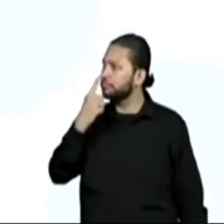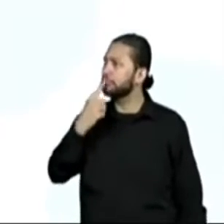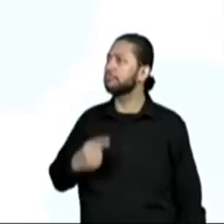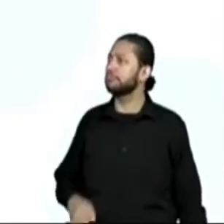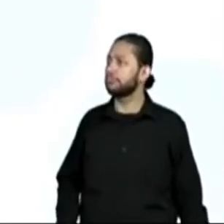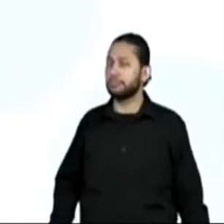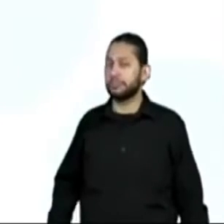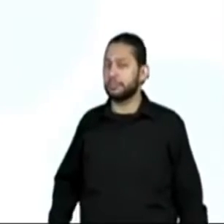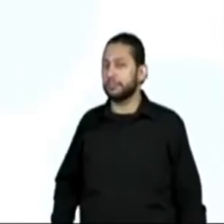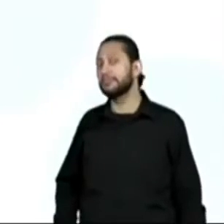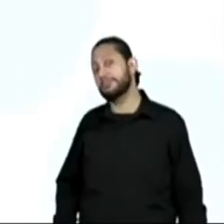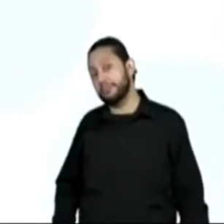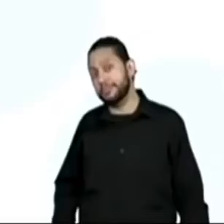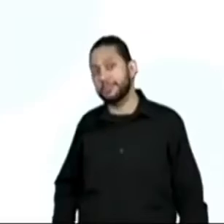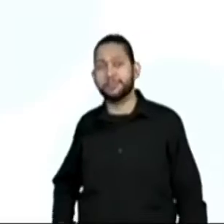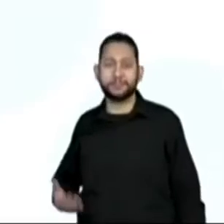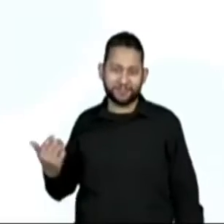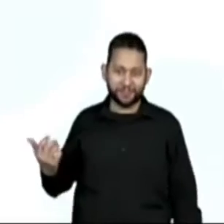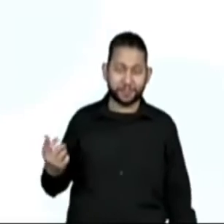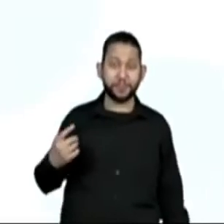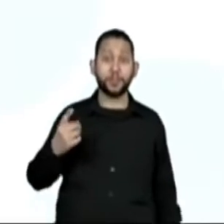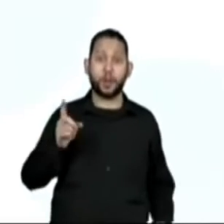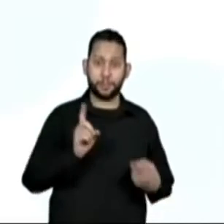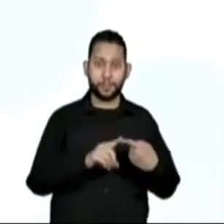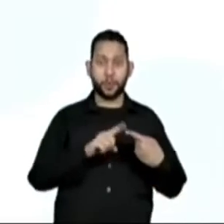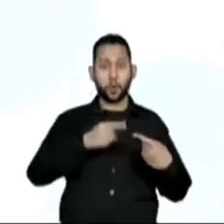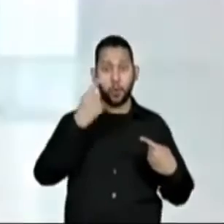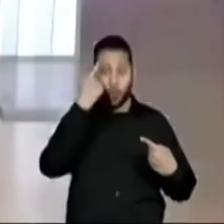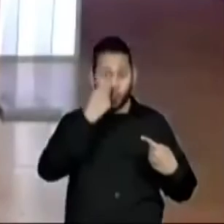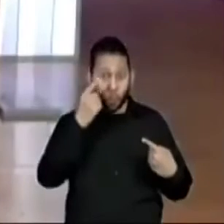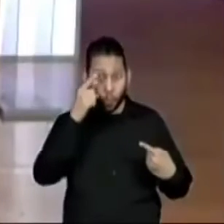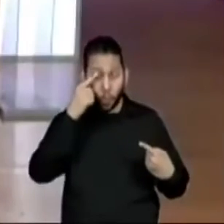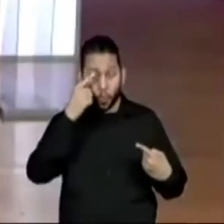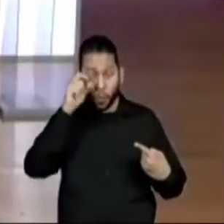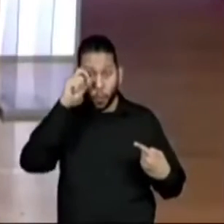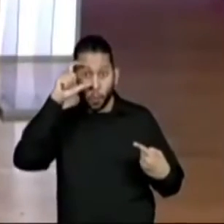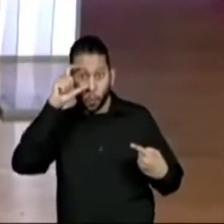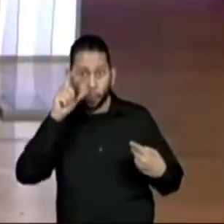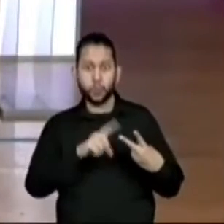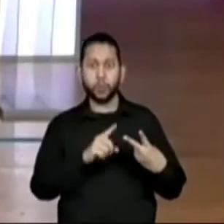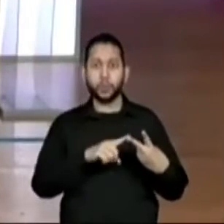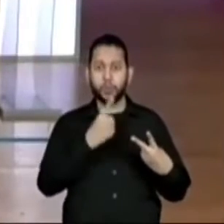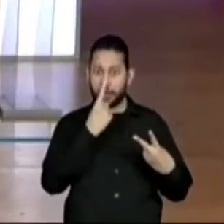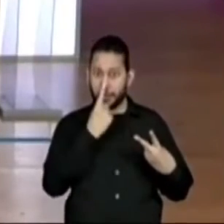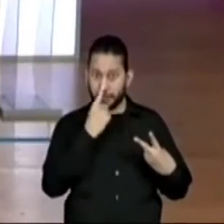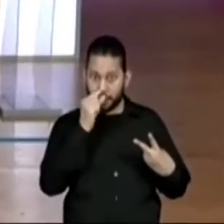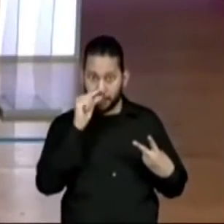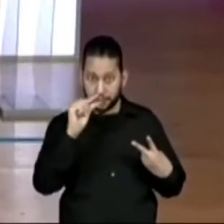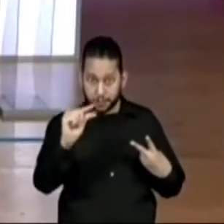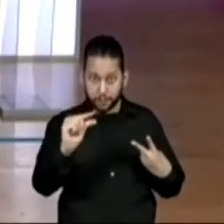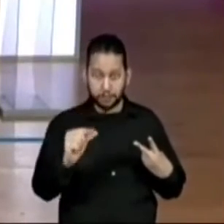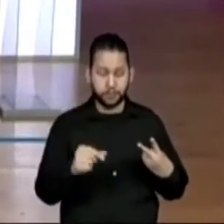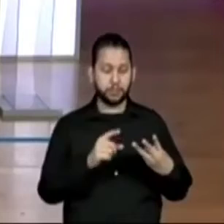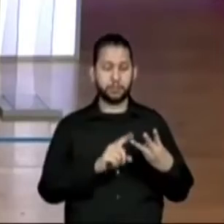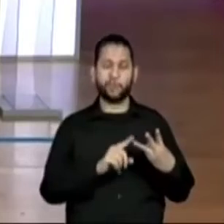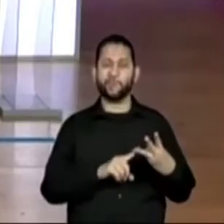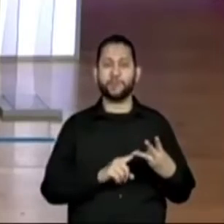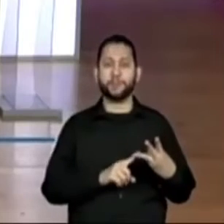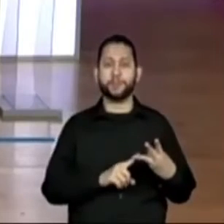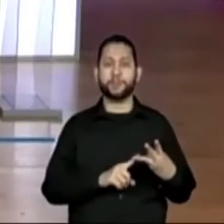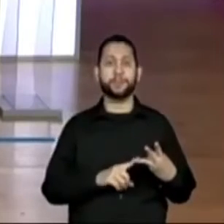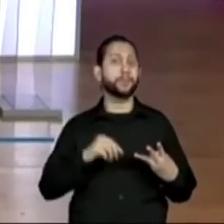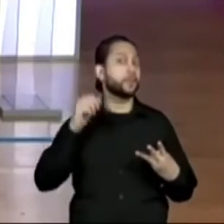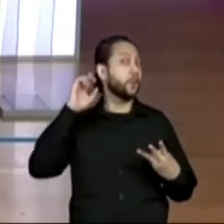E aí, gente? Então, falou dos olhos, do nariz, que mais que... Aí o Enzo agora colocou,